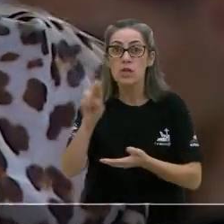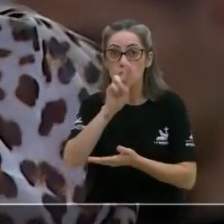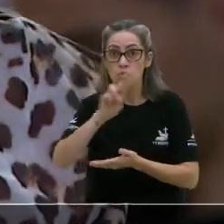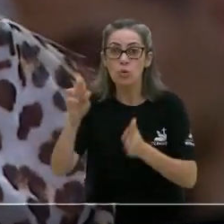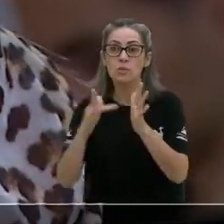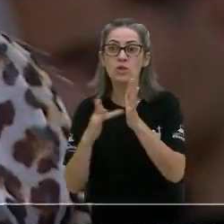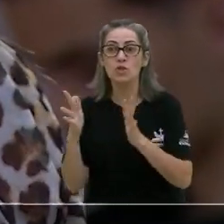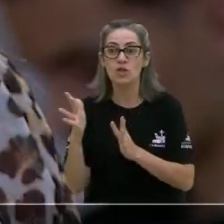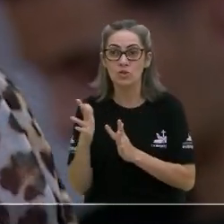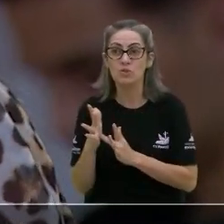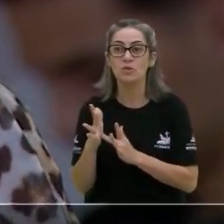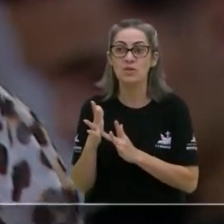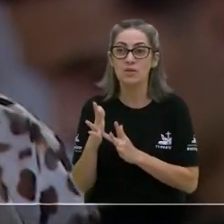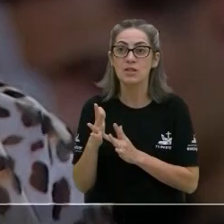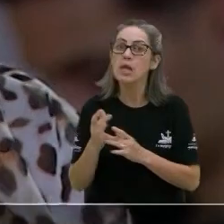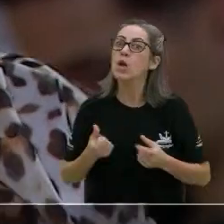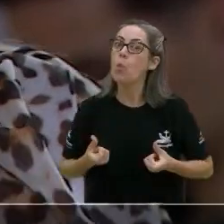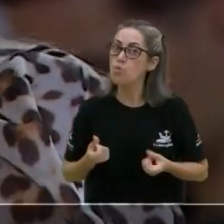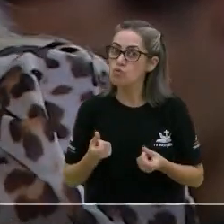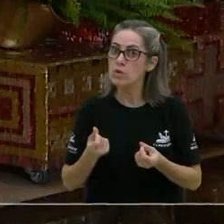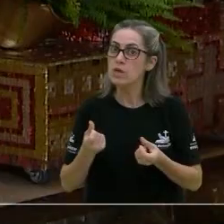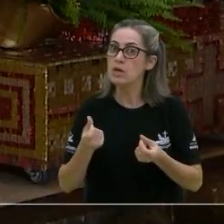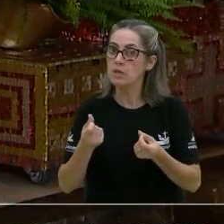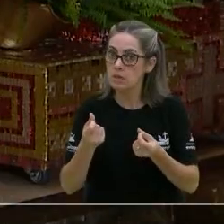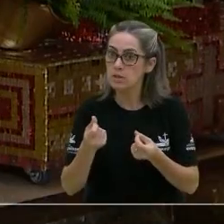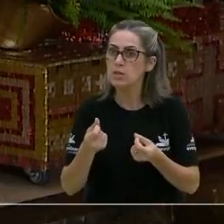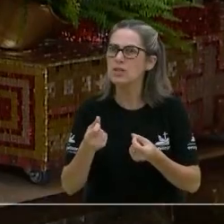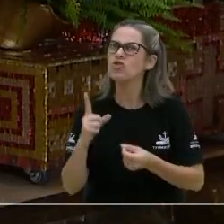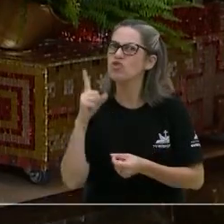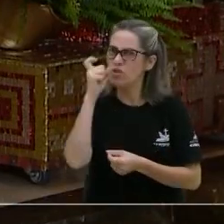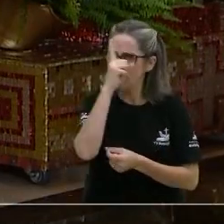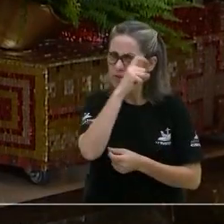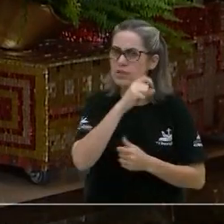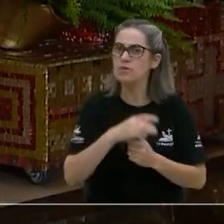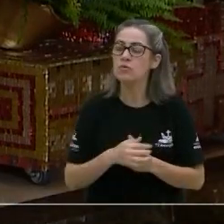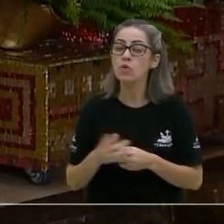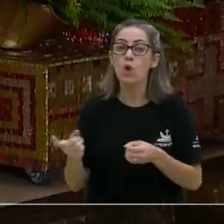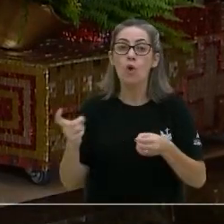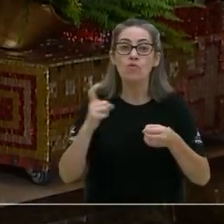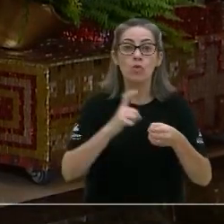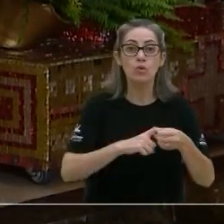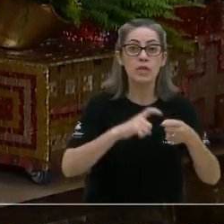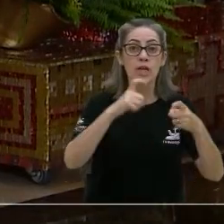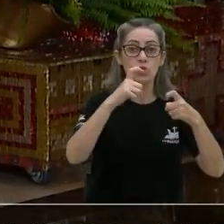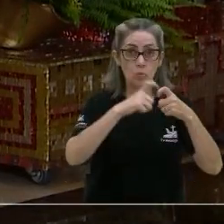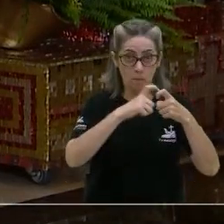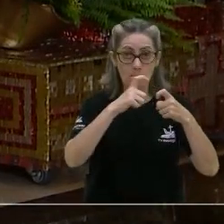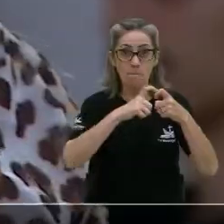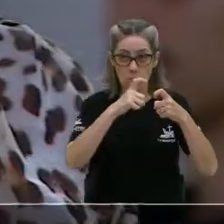Jesus, e olha que meu, era um câncer grande, agressivo. Quando eu voltei ao médico,